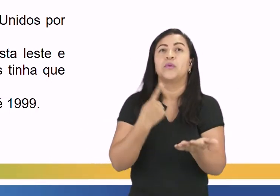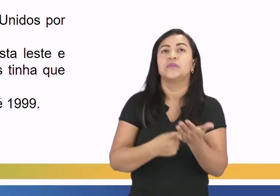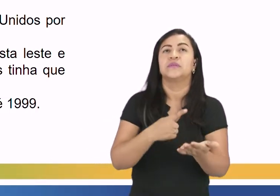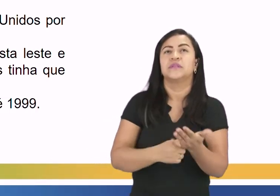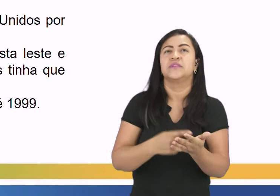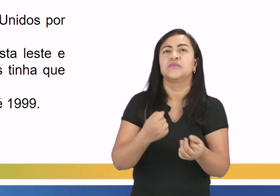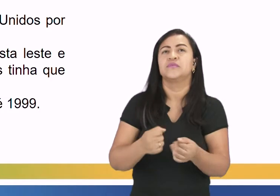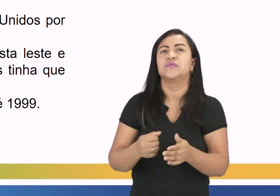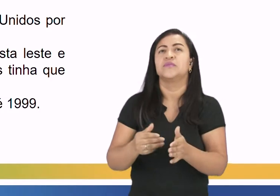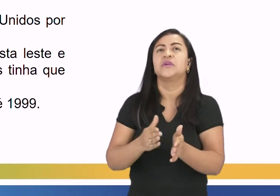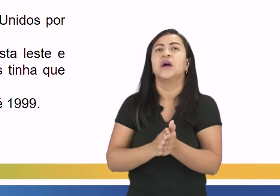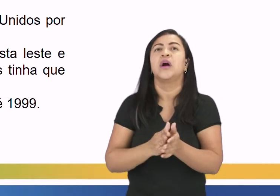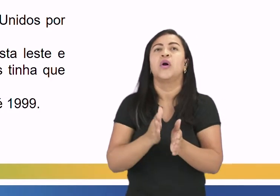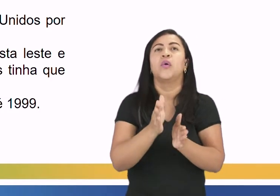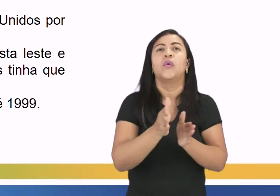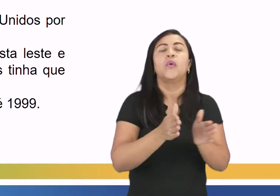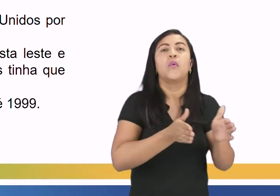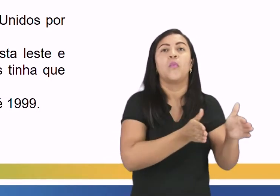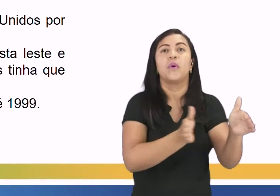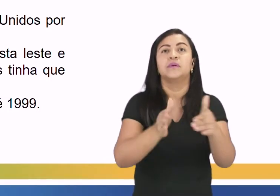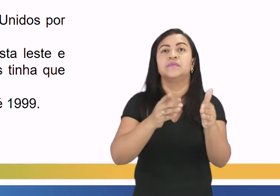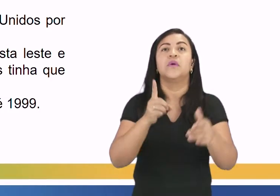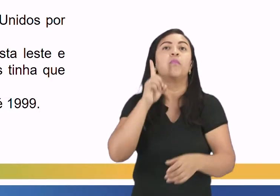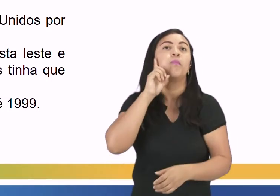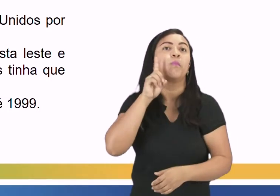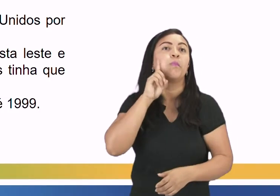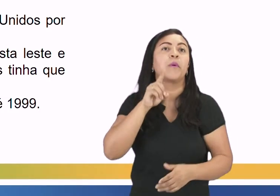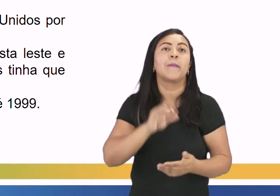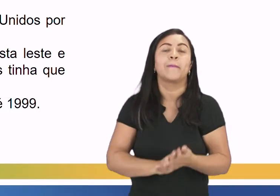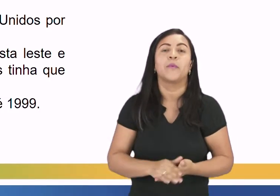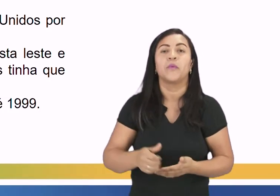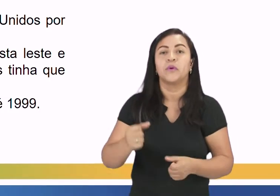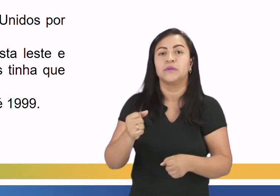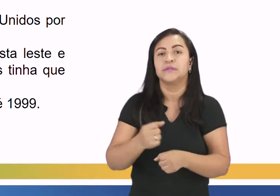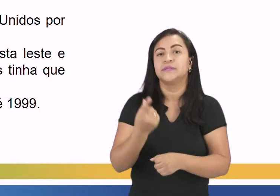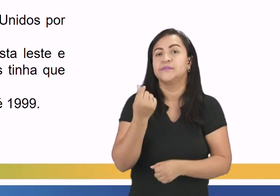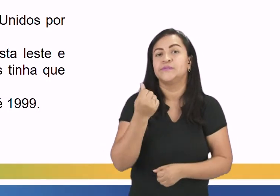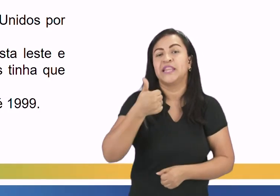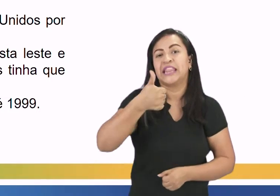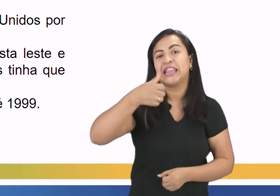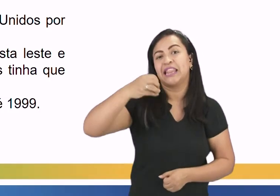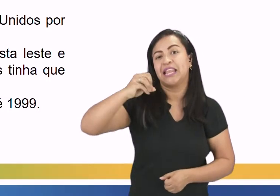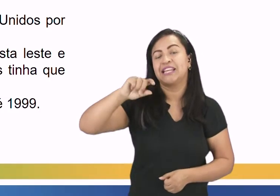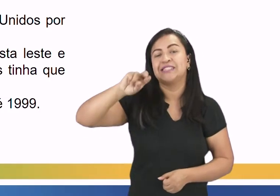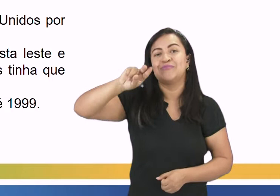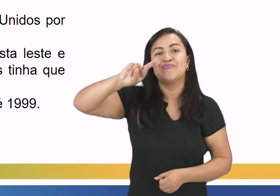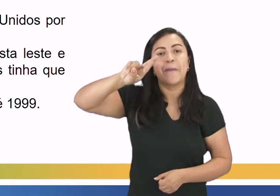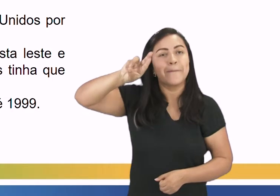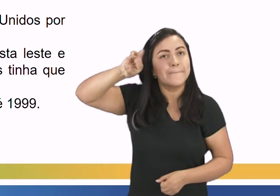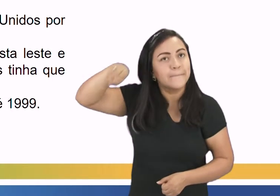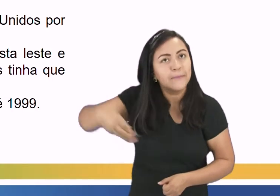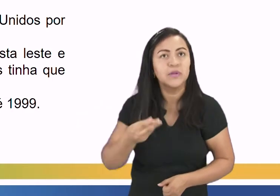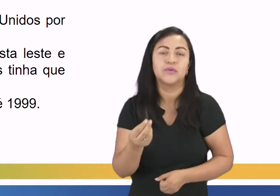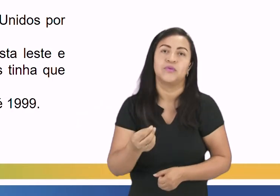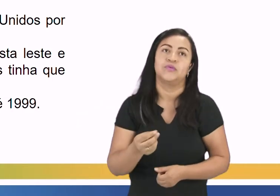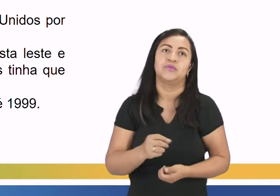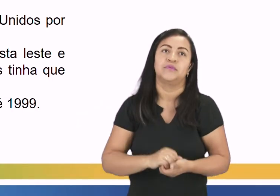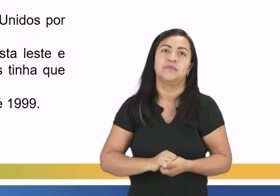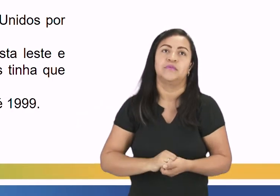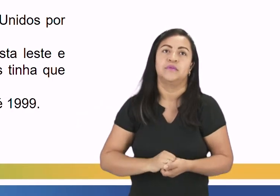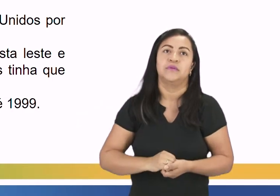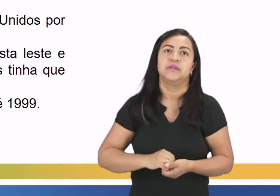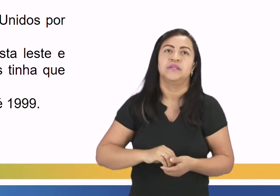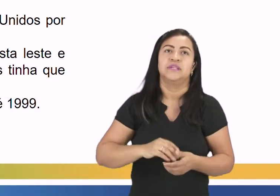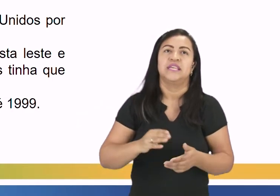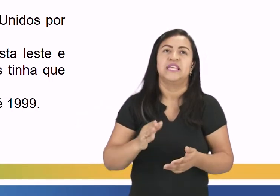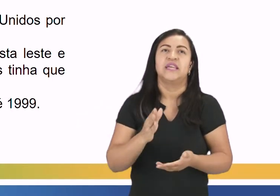10 milhões de dólares. Foi inaugurado em 1914 e reduziu a distância entre a costa